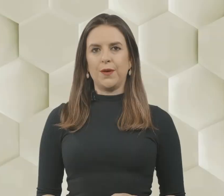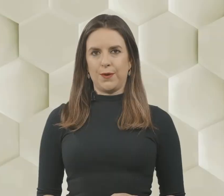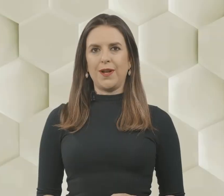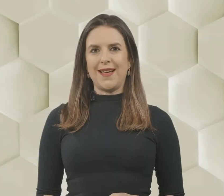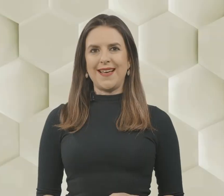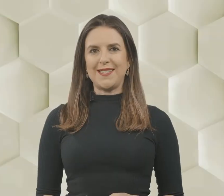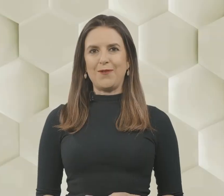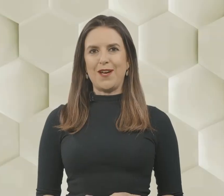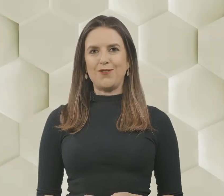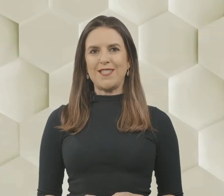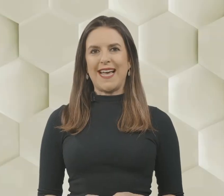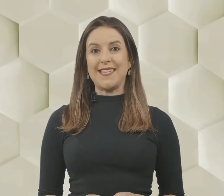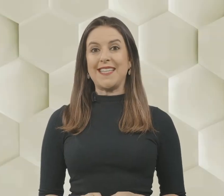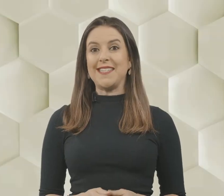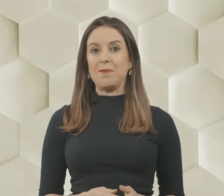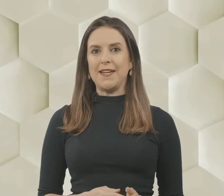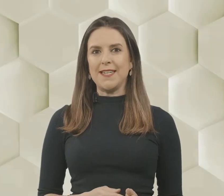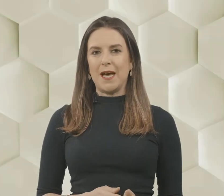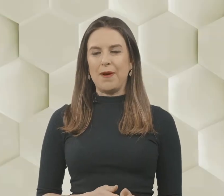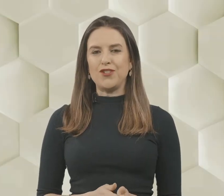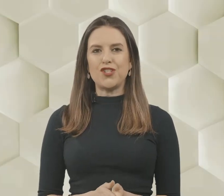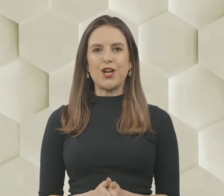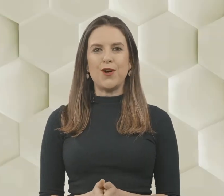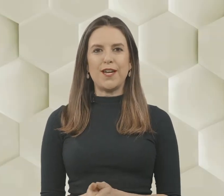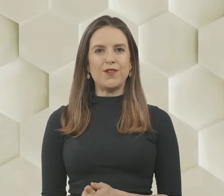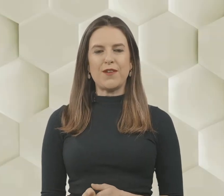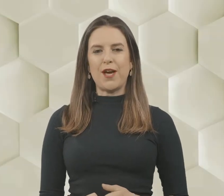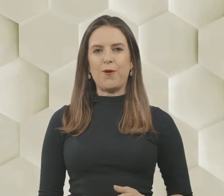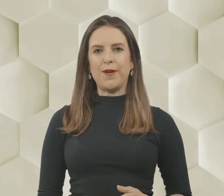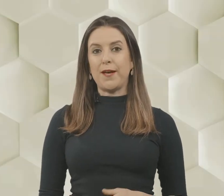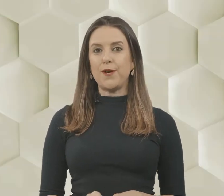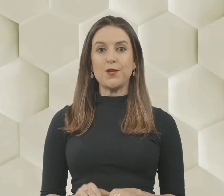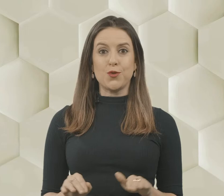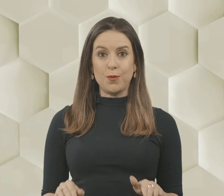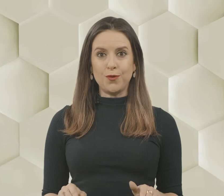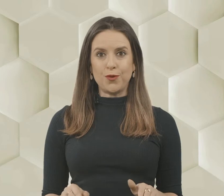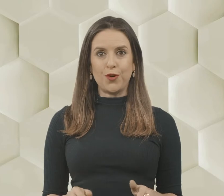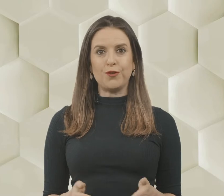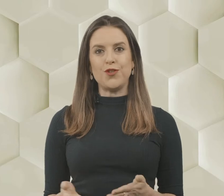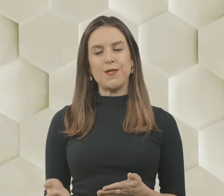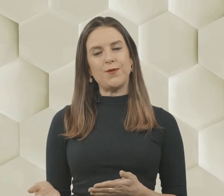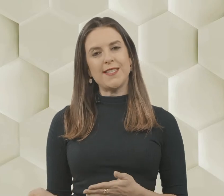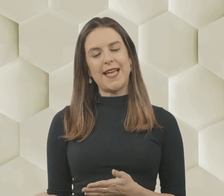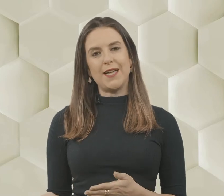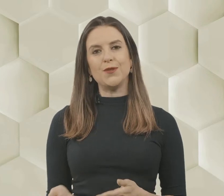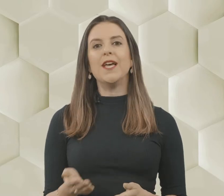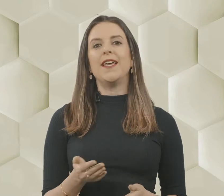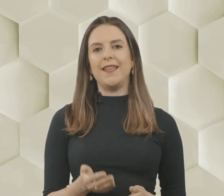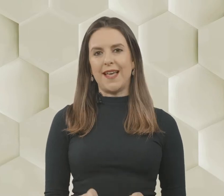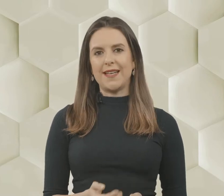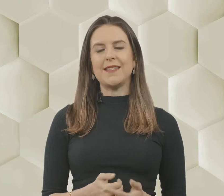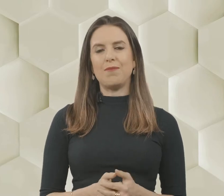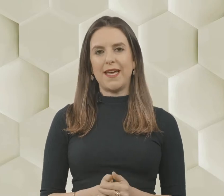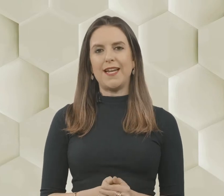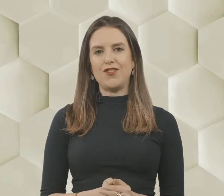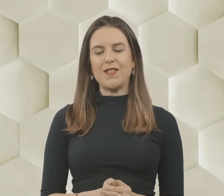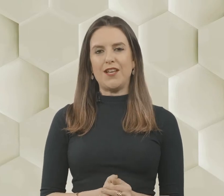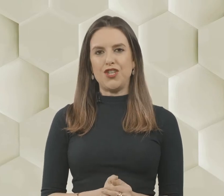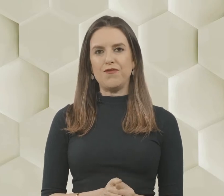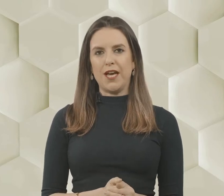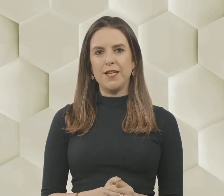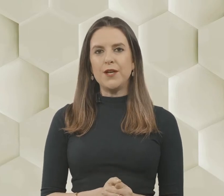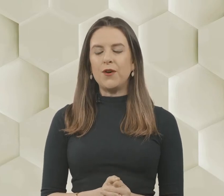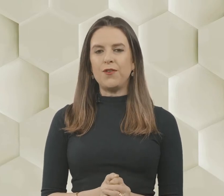Olá está no ar o destaques da semana a partir de agora você vai acompanhar o resumo do que foi notícia no estado e na Assembleia